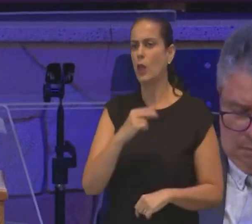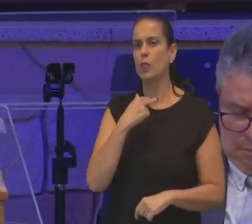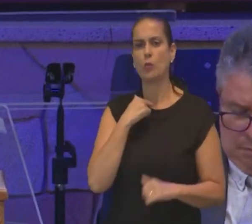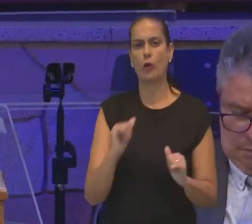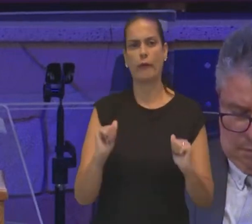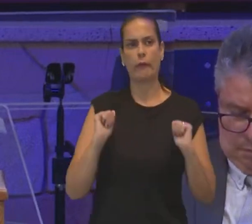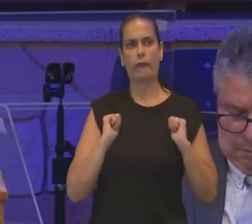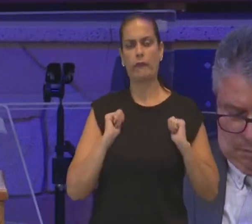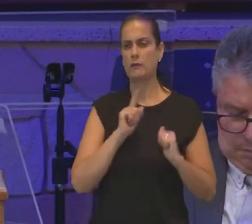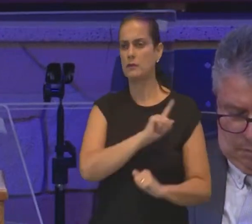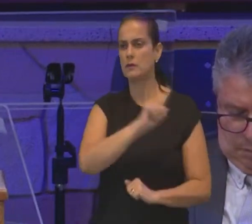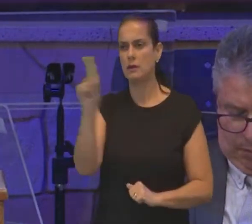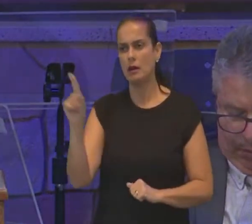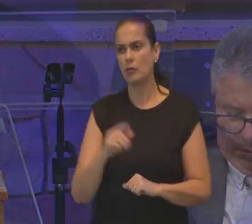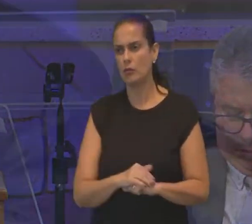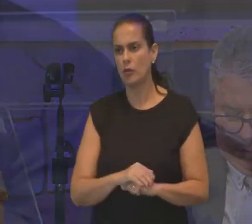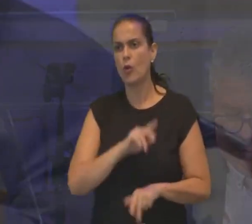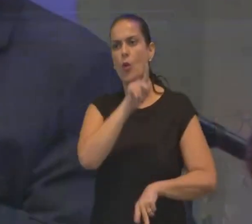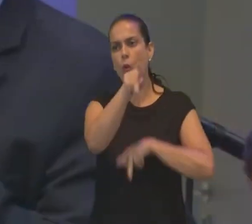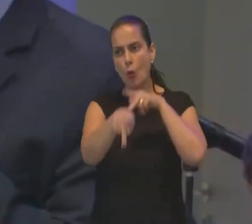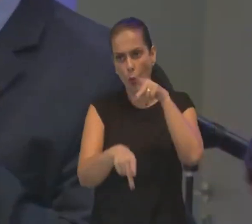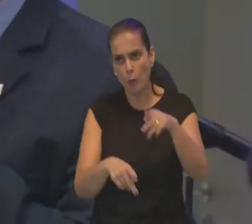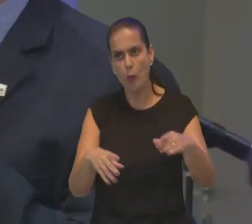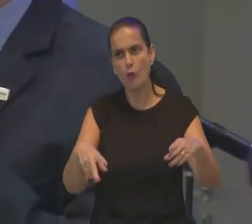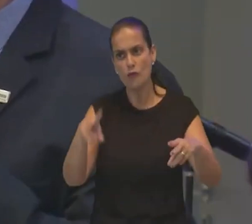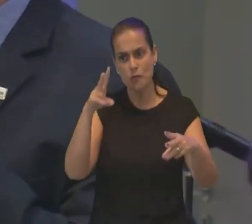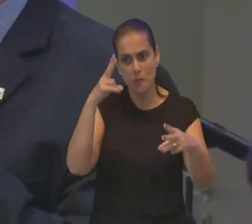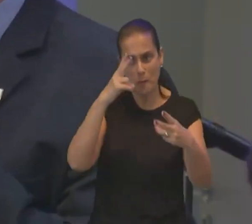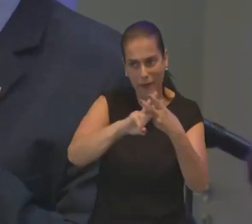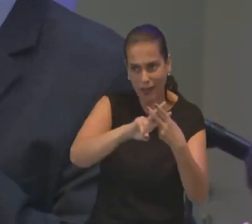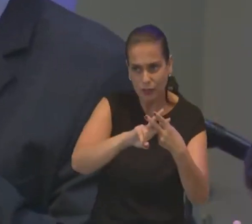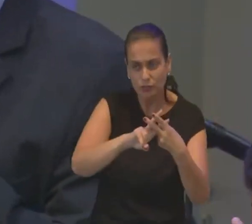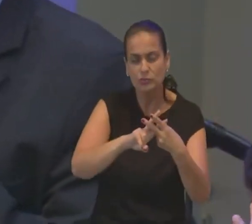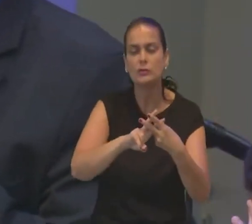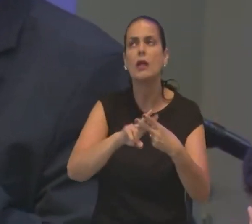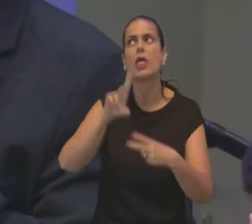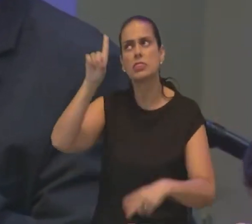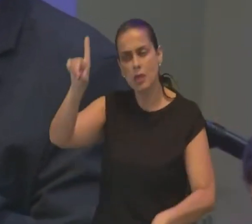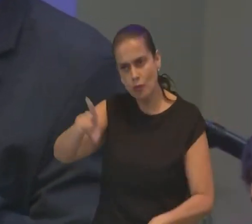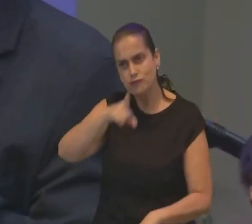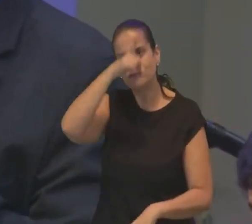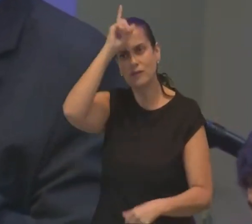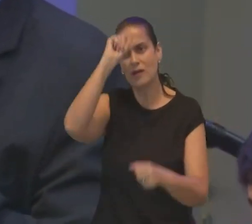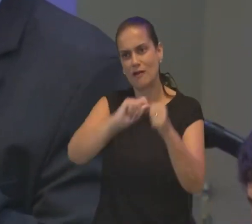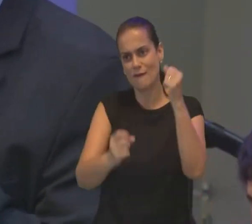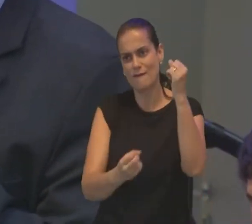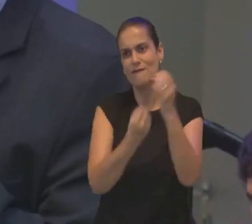fora. Aquele povo, meus irmãos, são criatura de Deus.